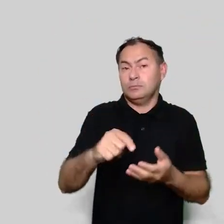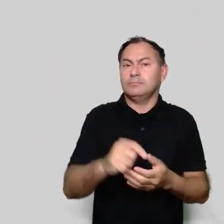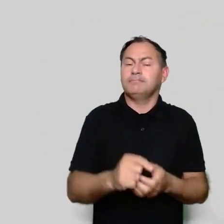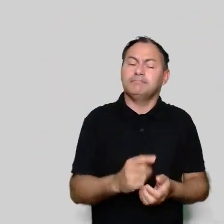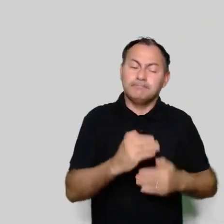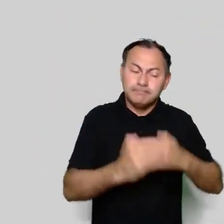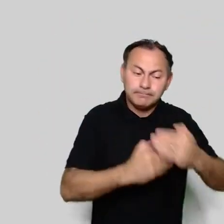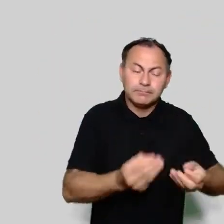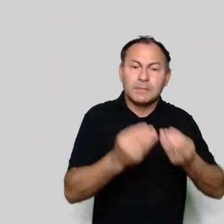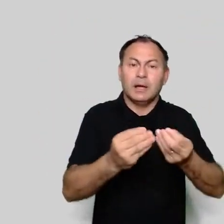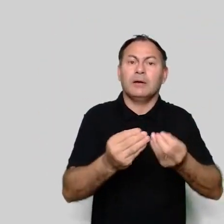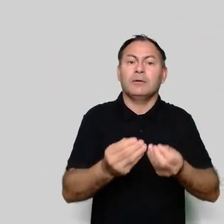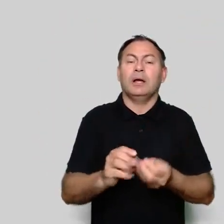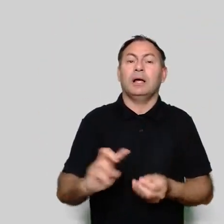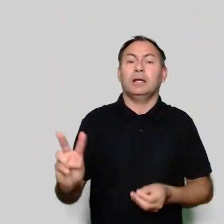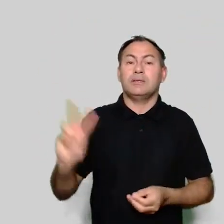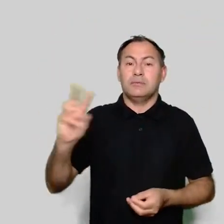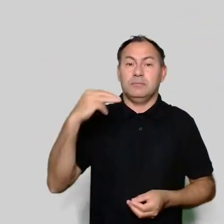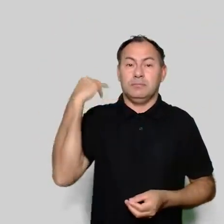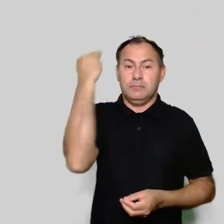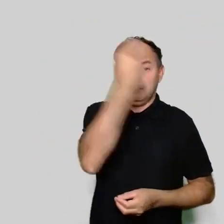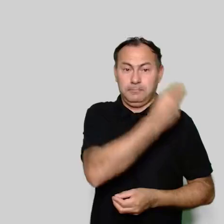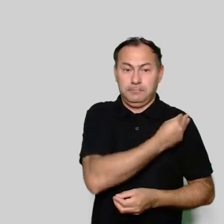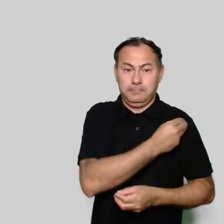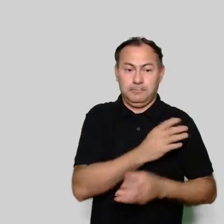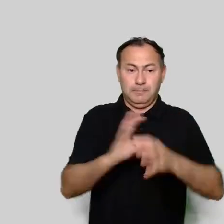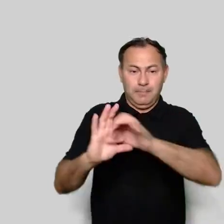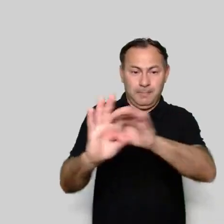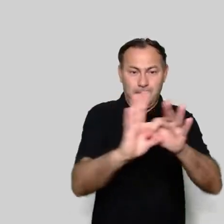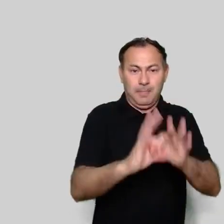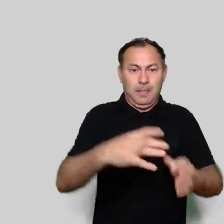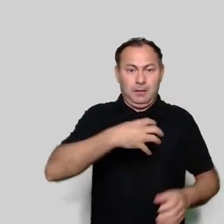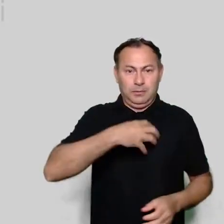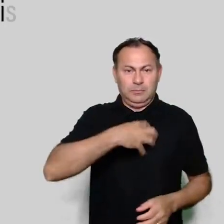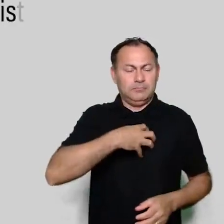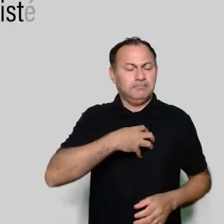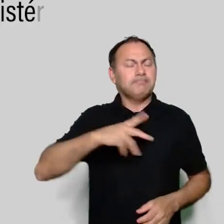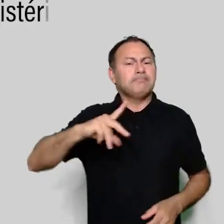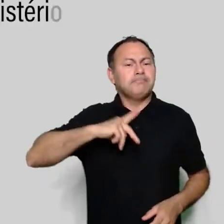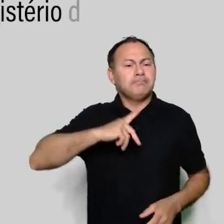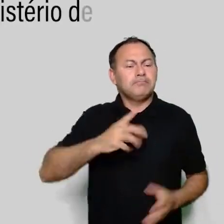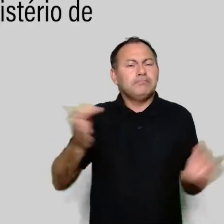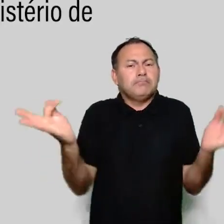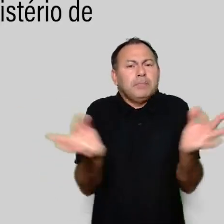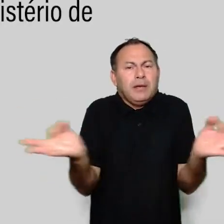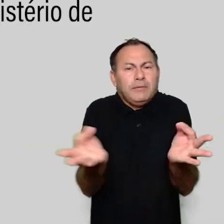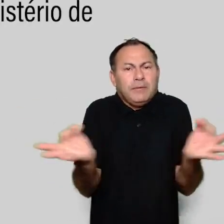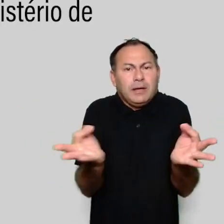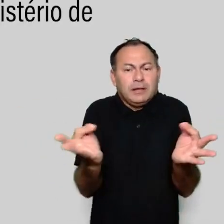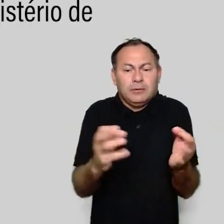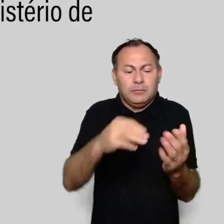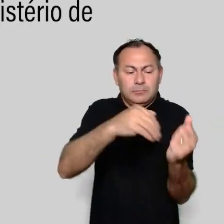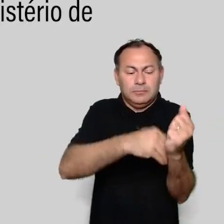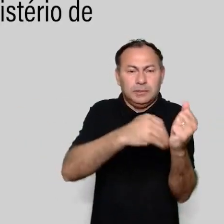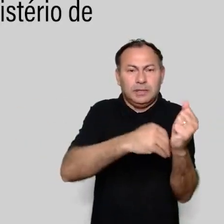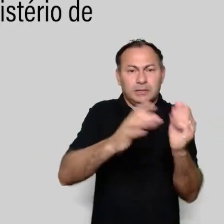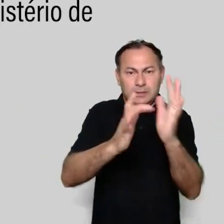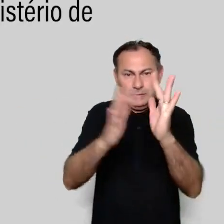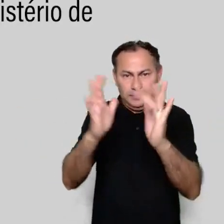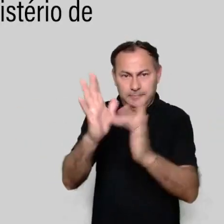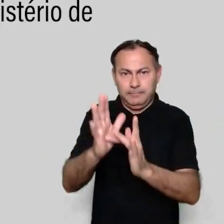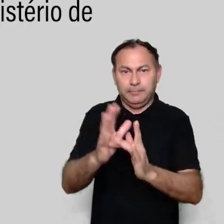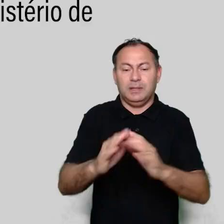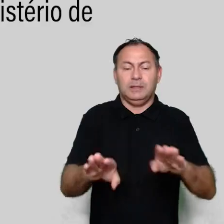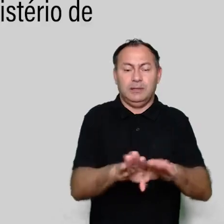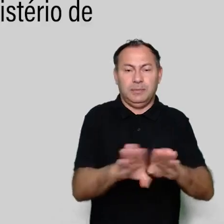nos precedeu a Virgem Maria, associada de forma singular e perfeita ao mistério de